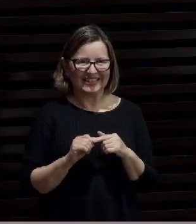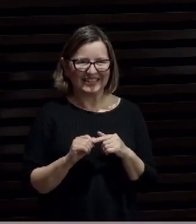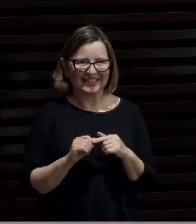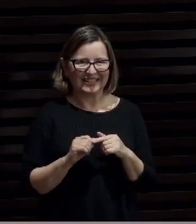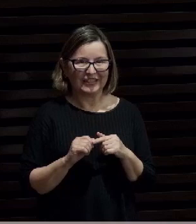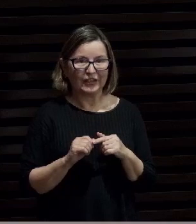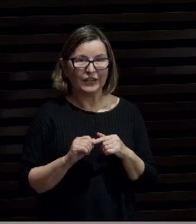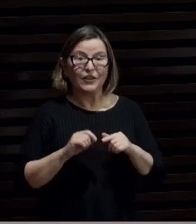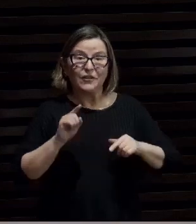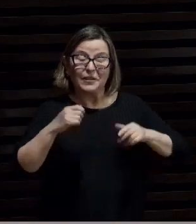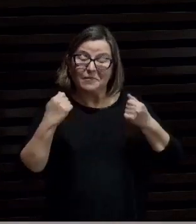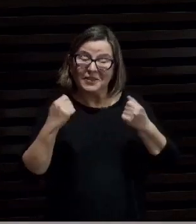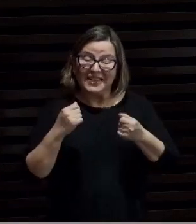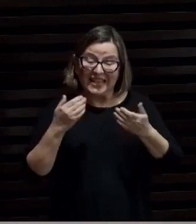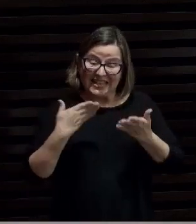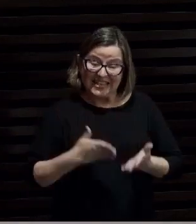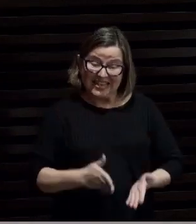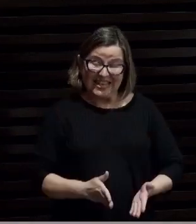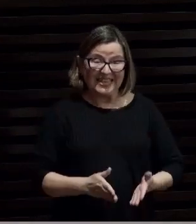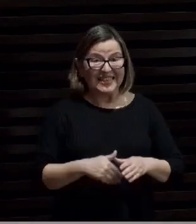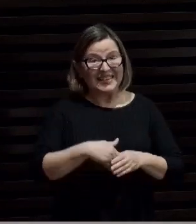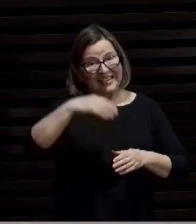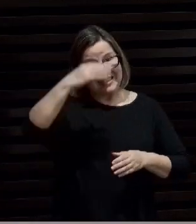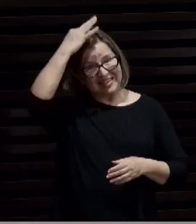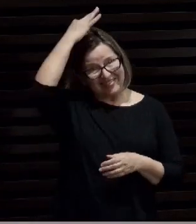Você precisa nascer de novo.